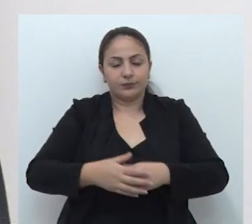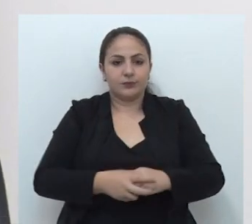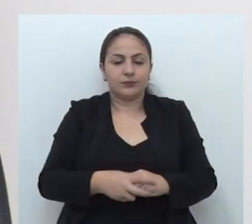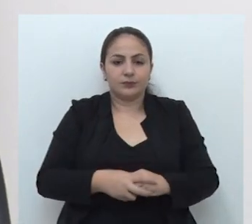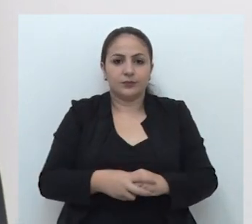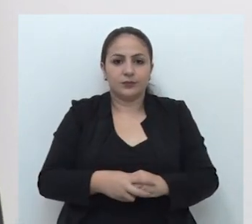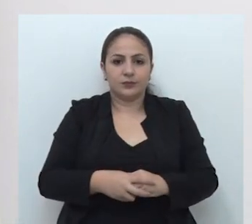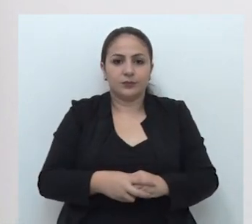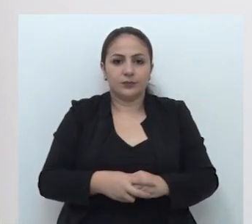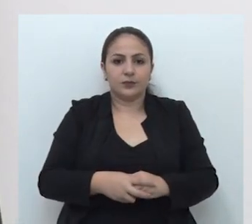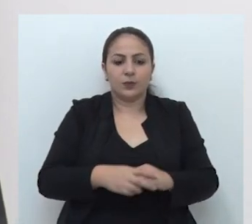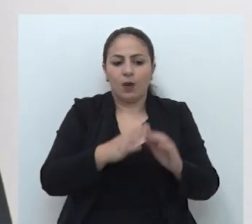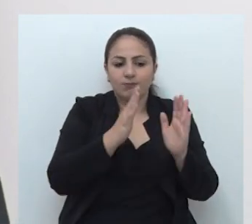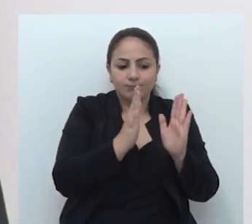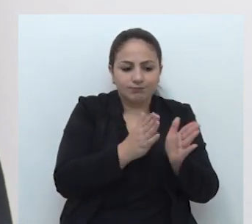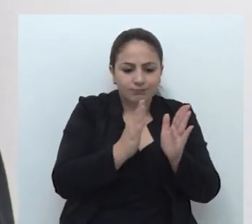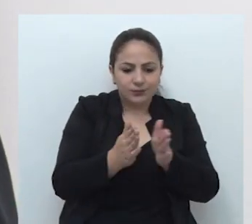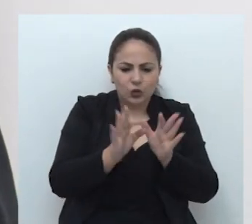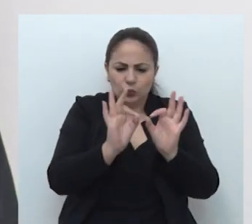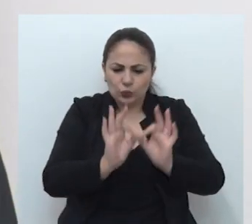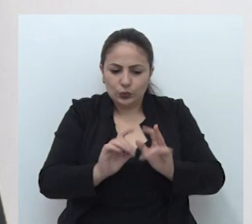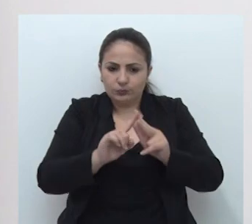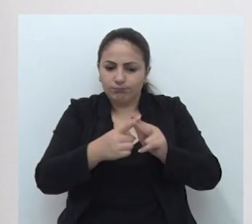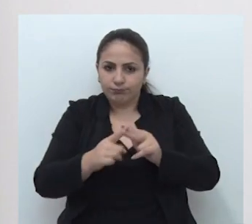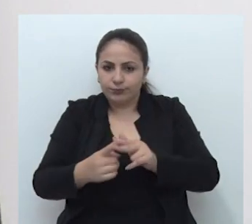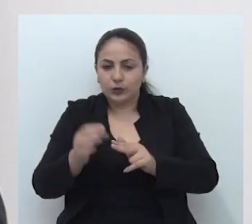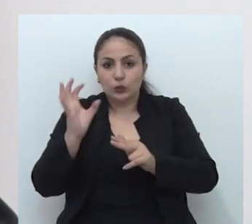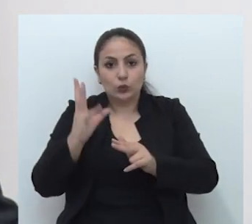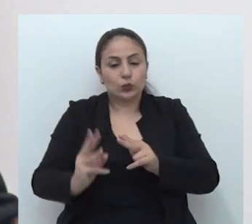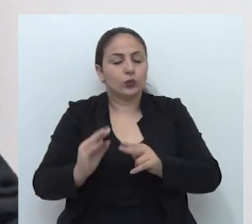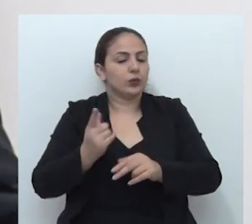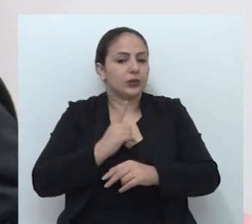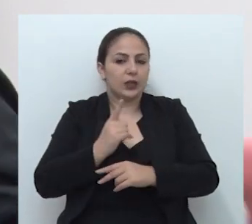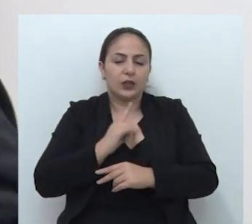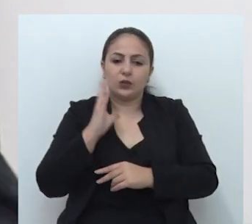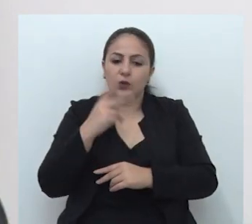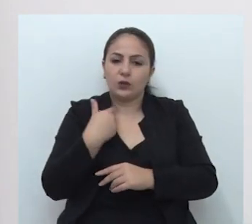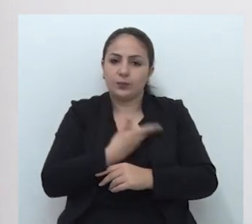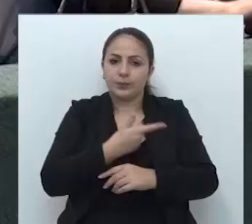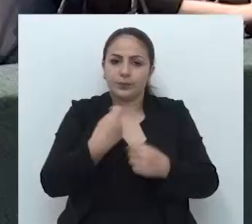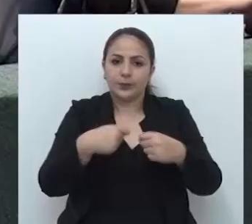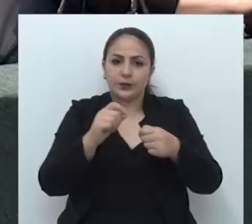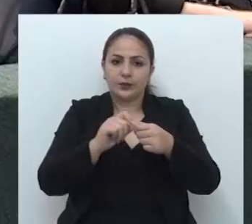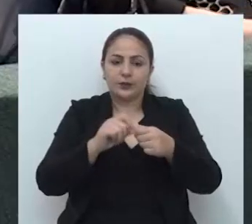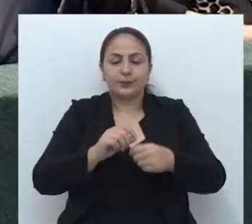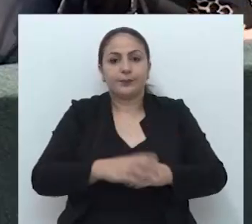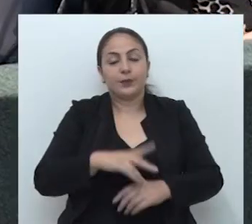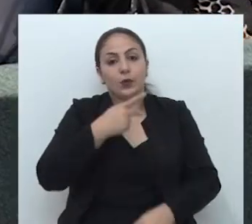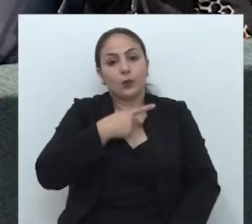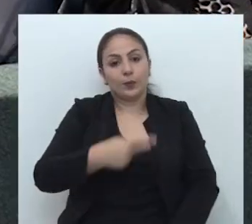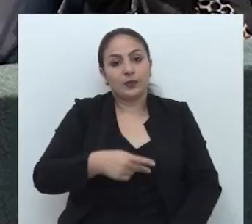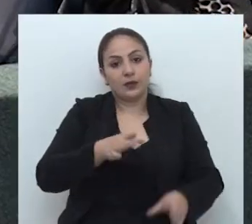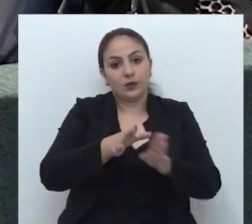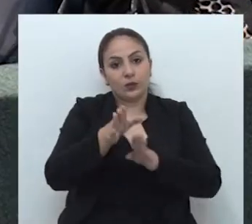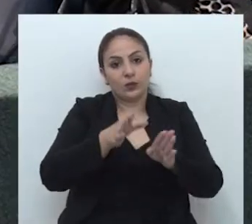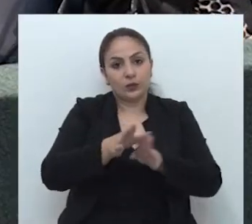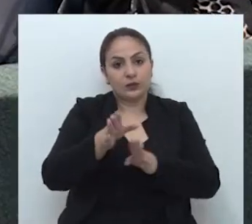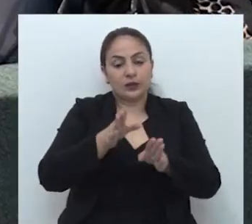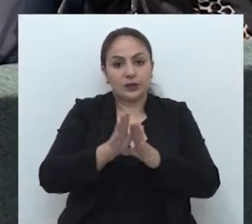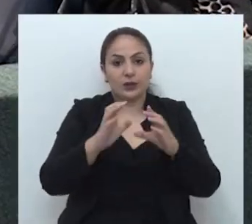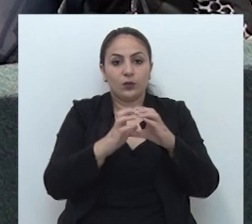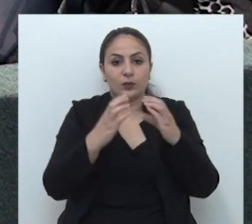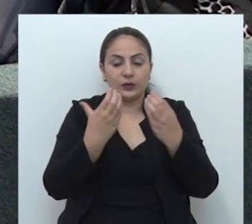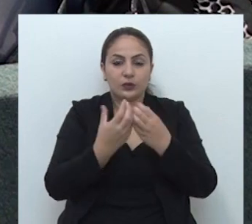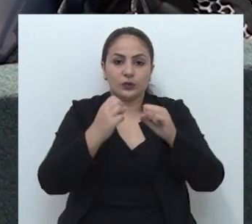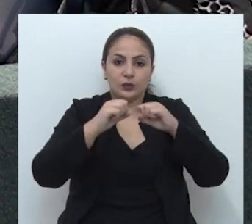né? Uma ordem cronológica muito ajustada, né? Tem ali tudo que a gente precisa fazer. O presidente do Conselho da